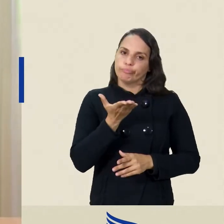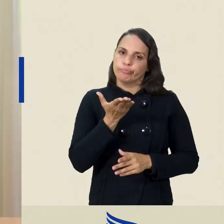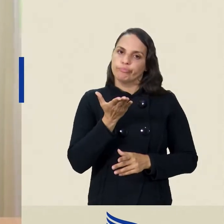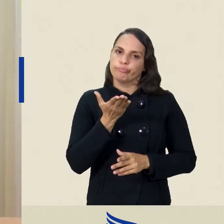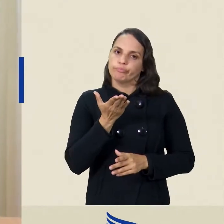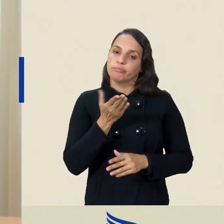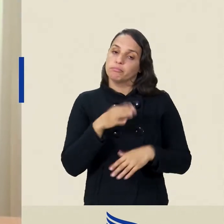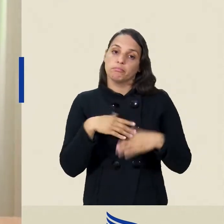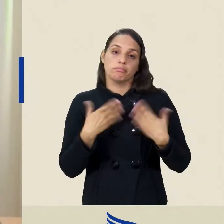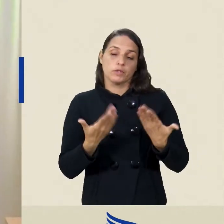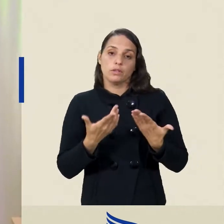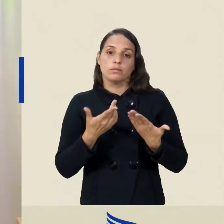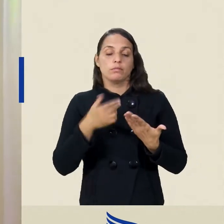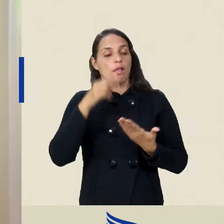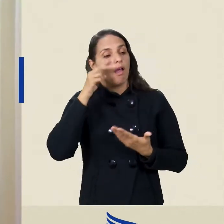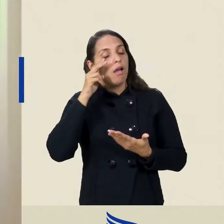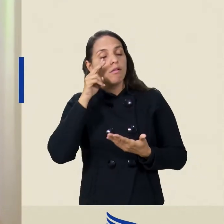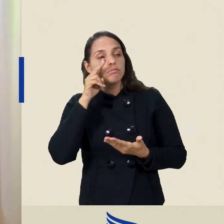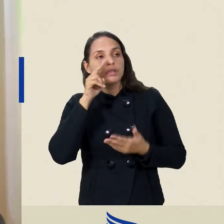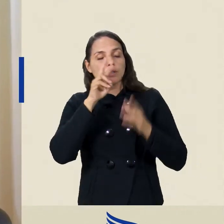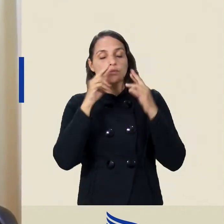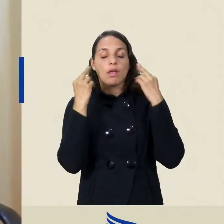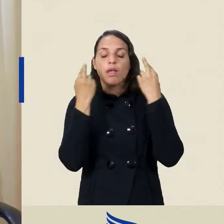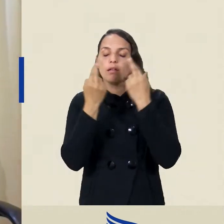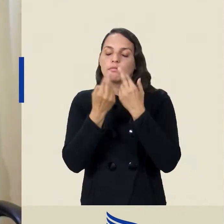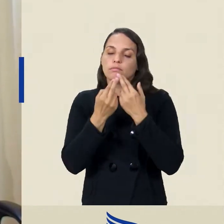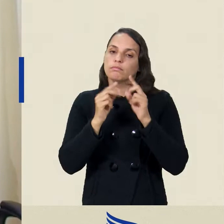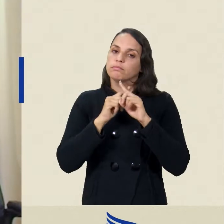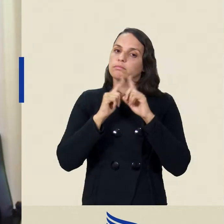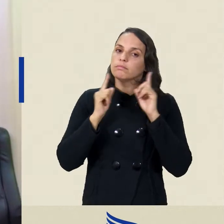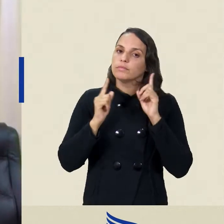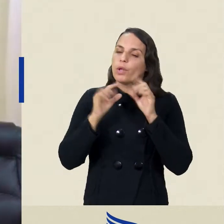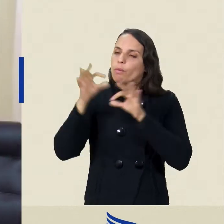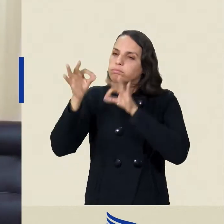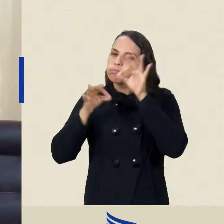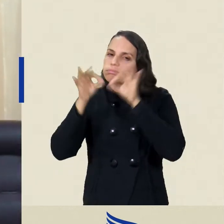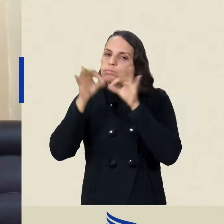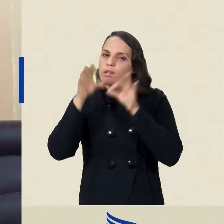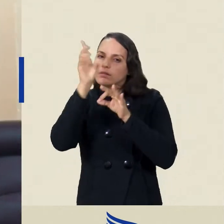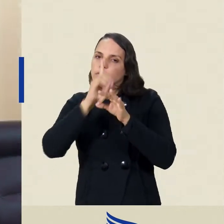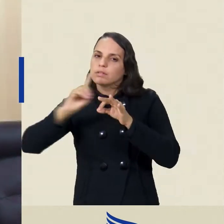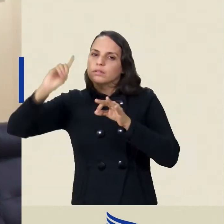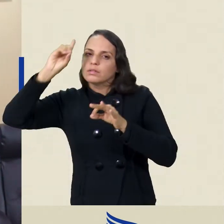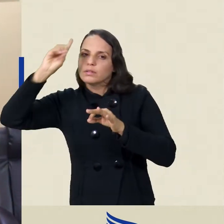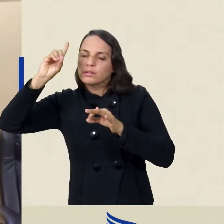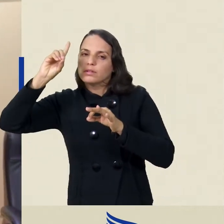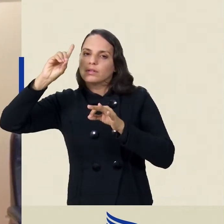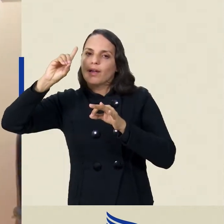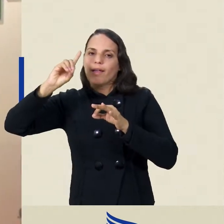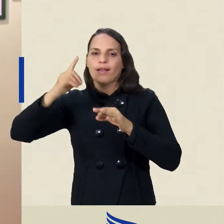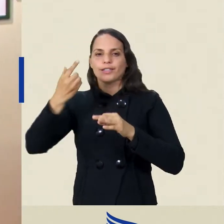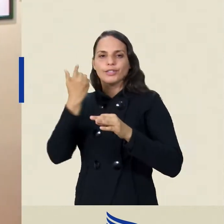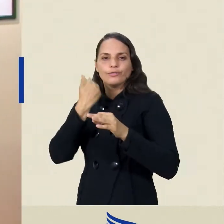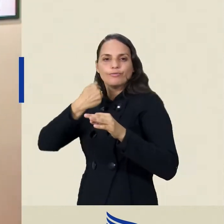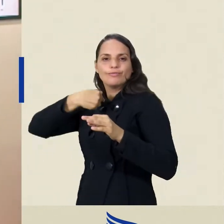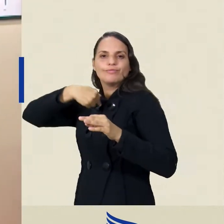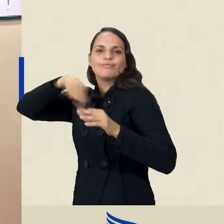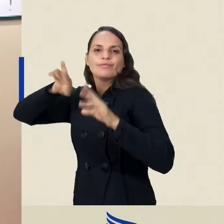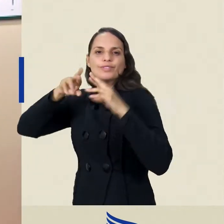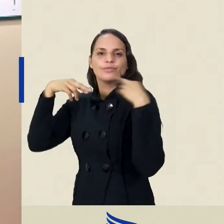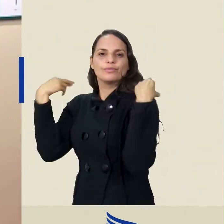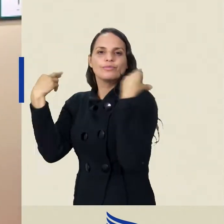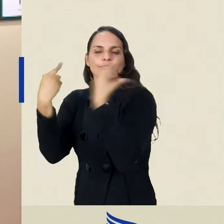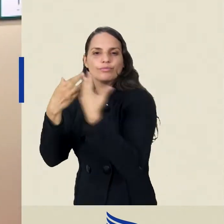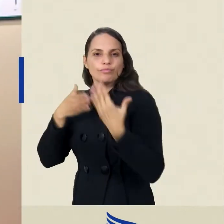apenas está conseguindo ver o reino de Deus, mas o plano divino é que ela entre. E